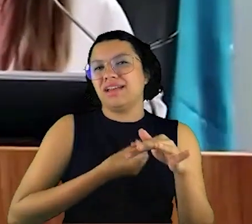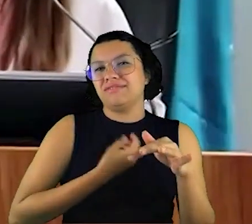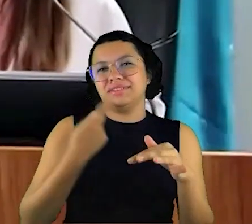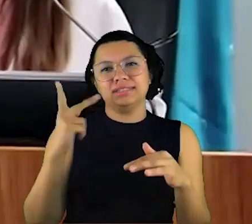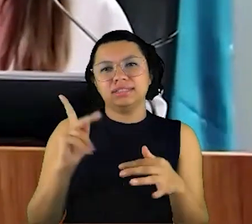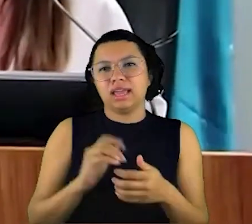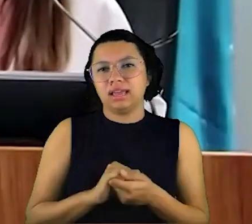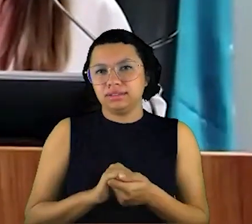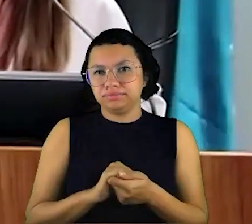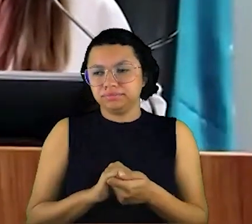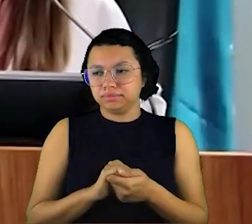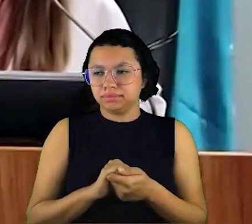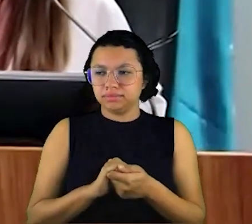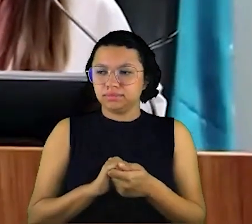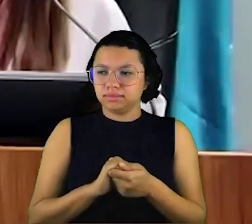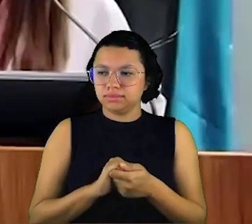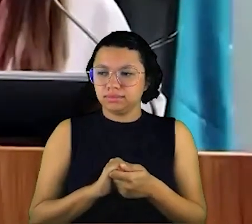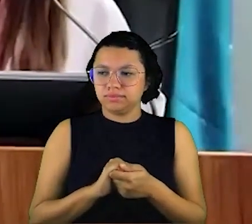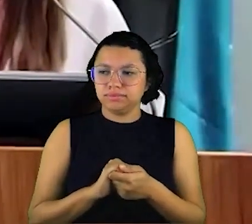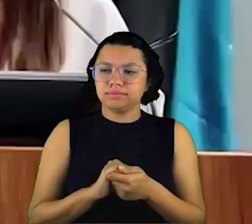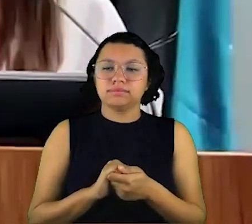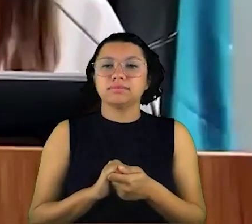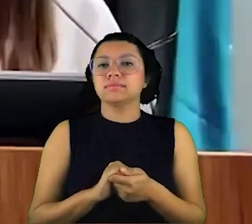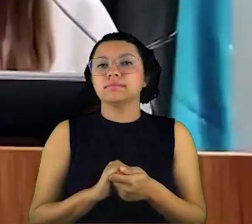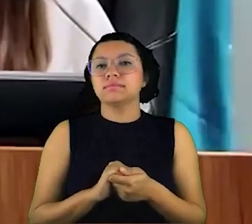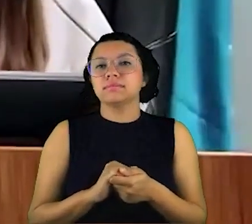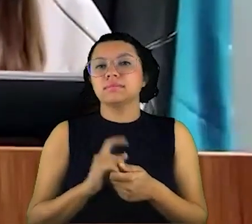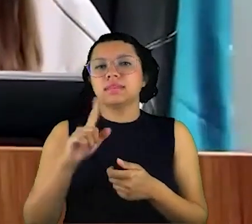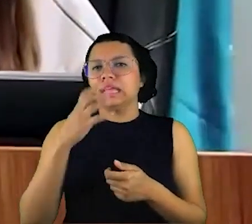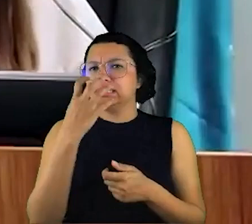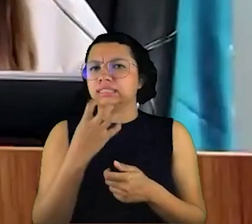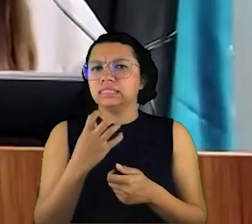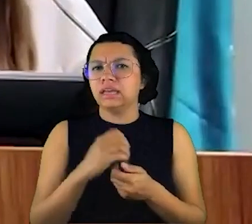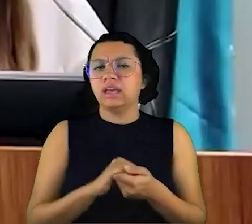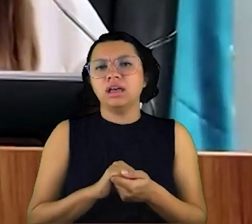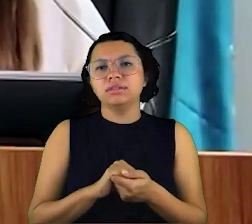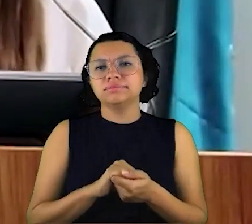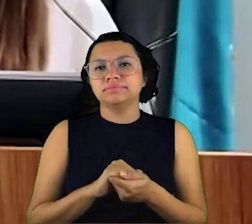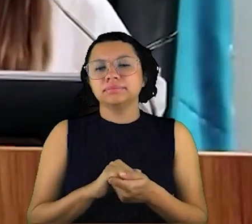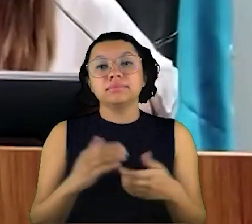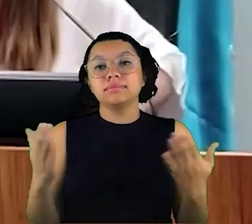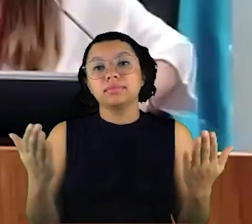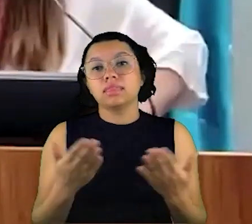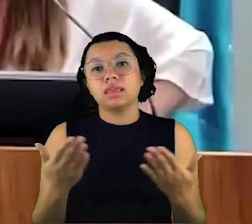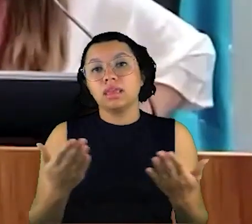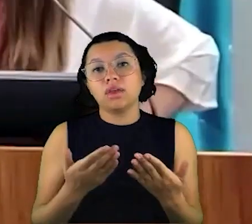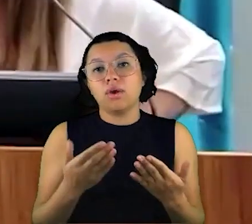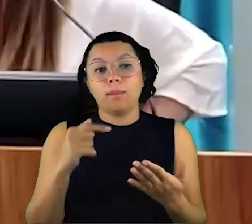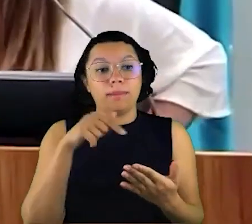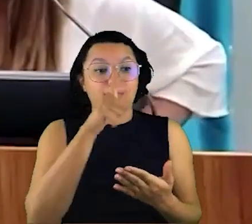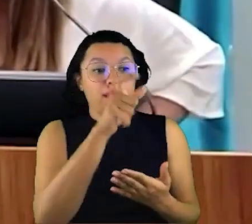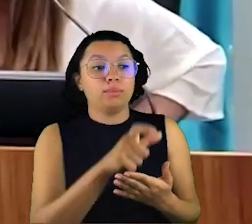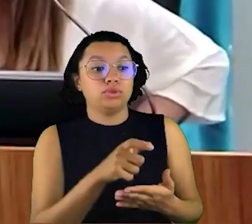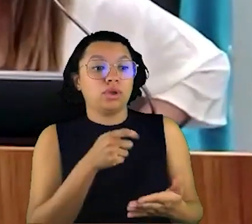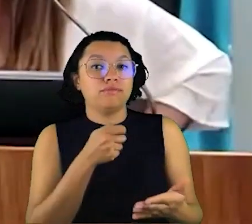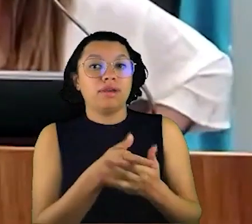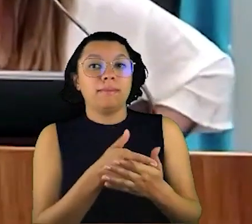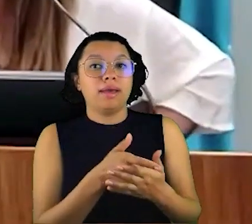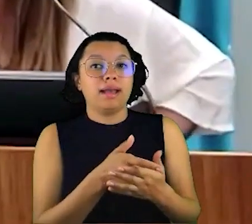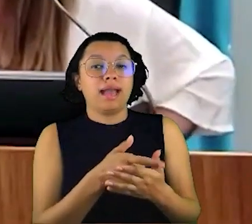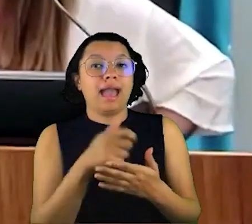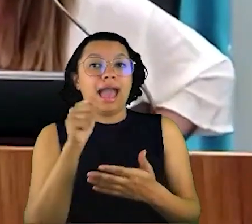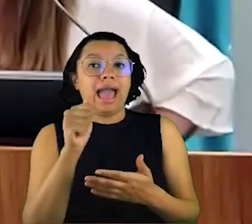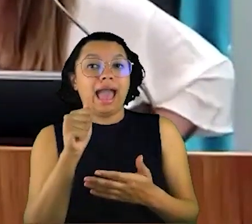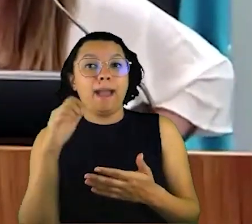vida dele. Não é algo sério. Agora, para o contribuinte A e B,